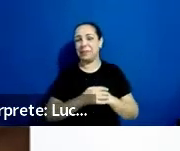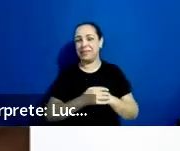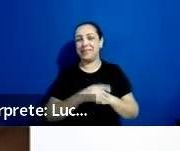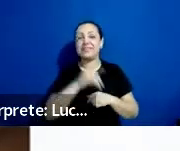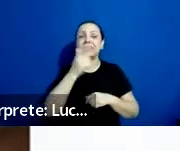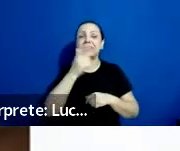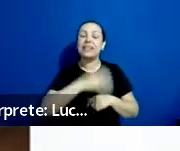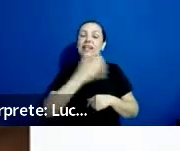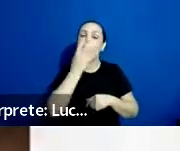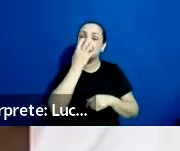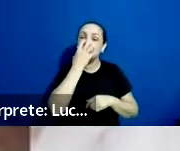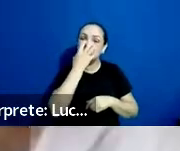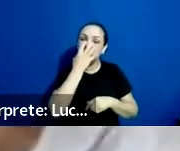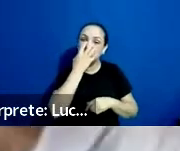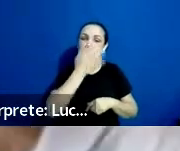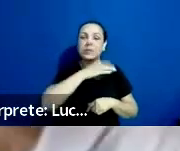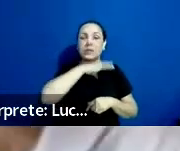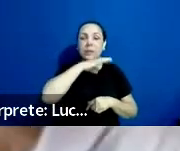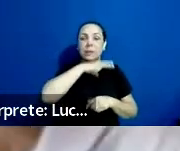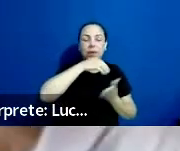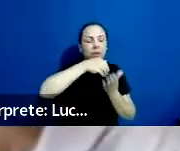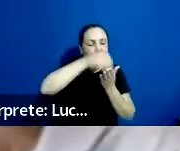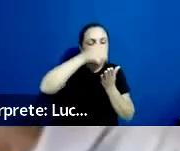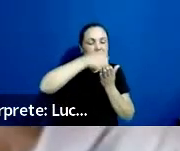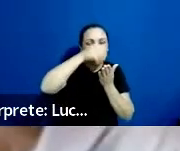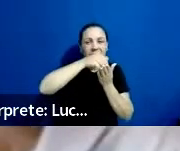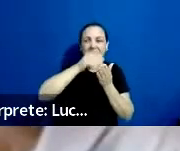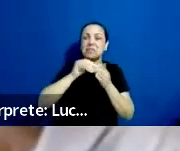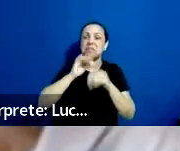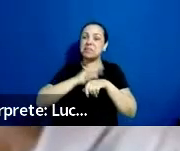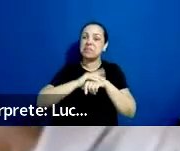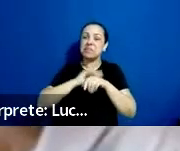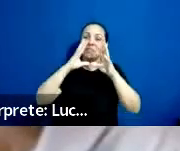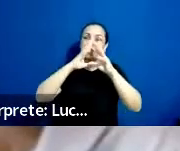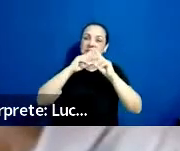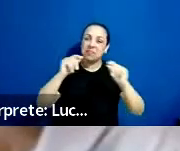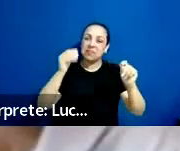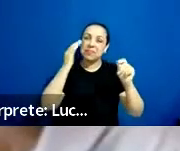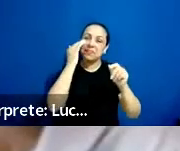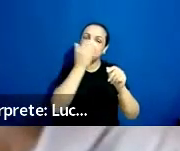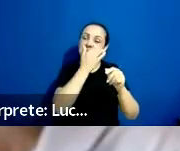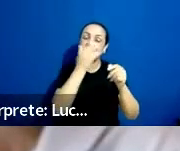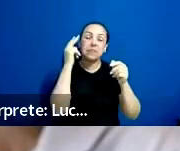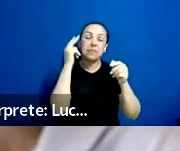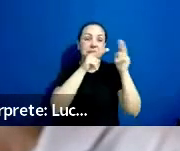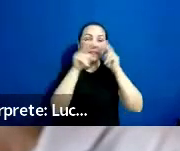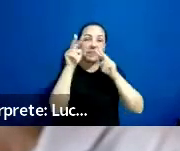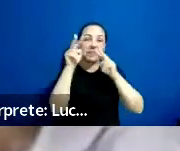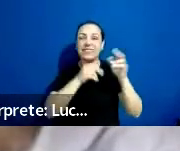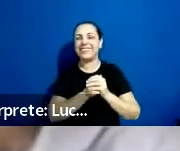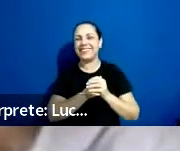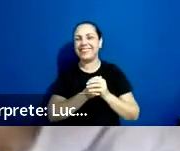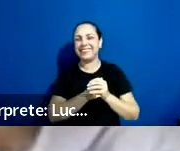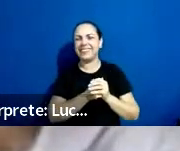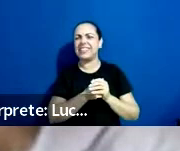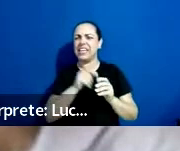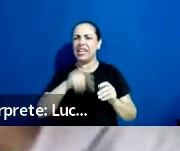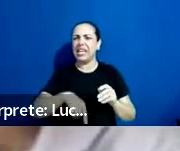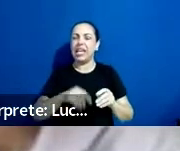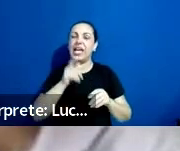animais, banhando e também ingerindo. E o importante de falar, gente, que a nossa tecnologia é